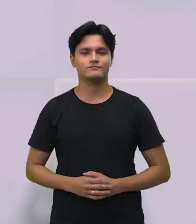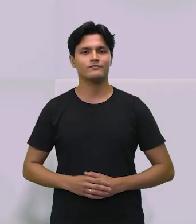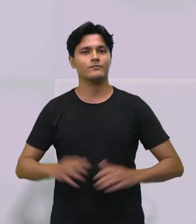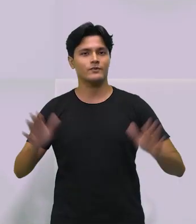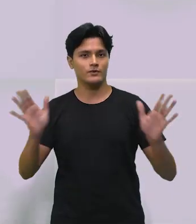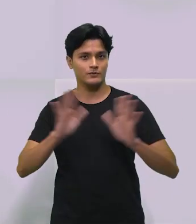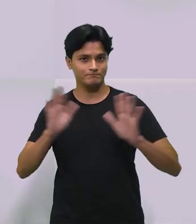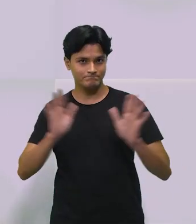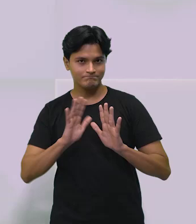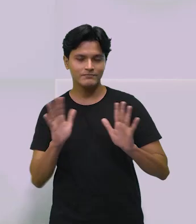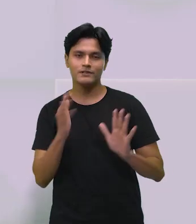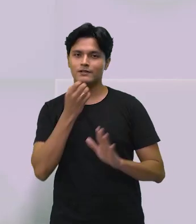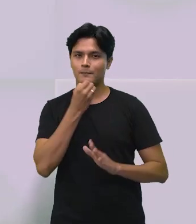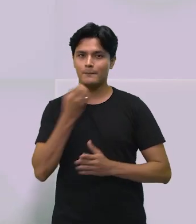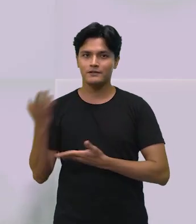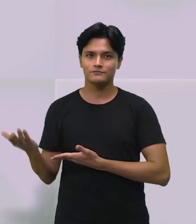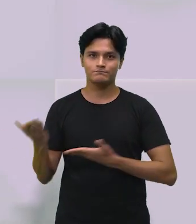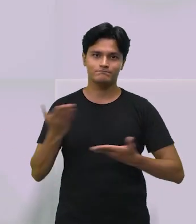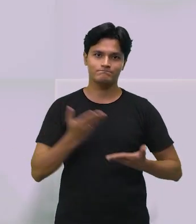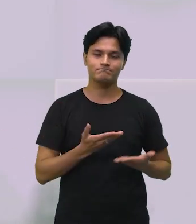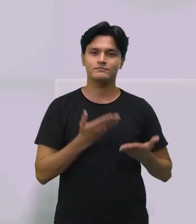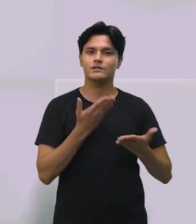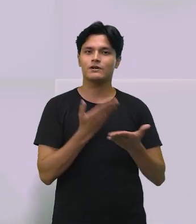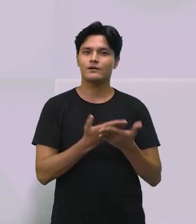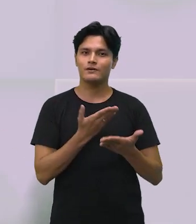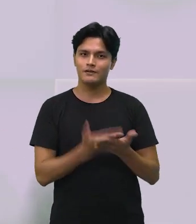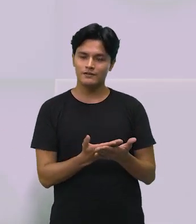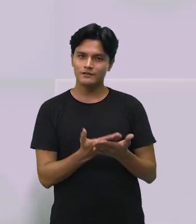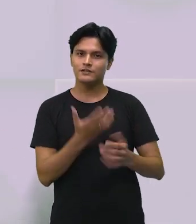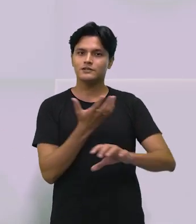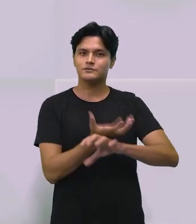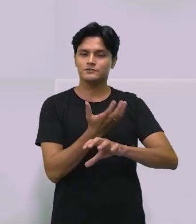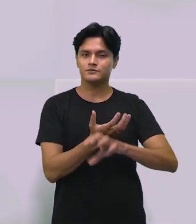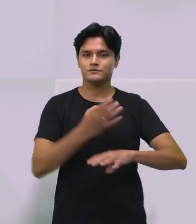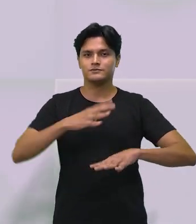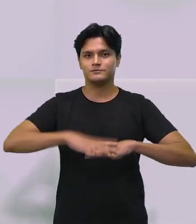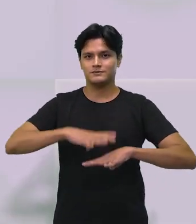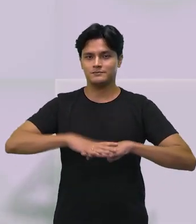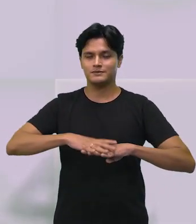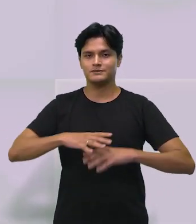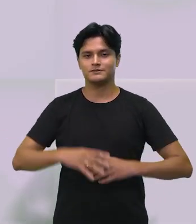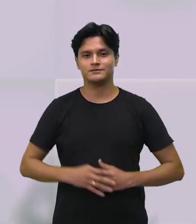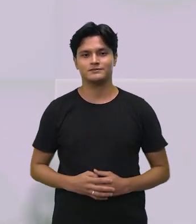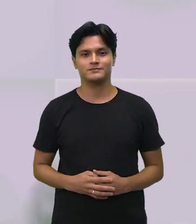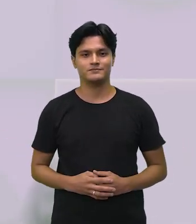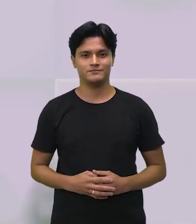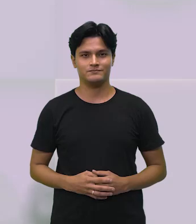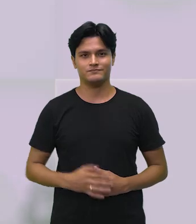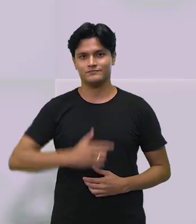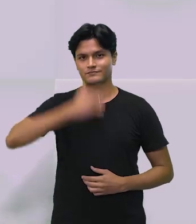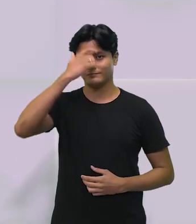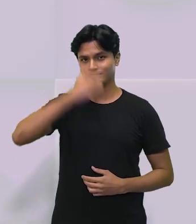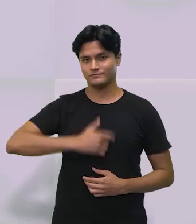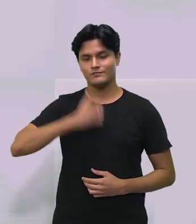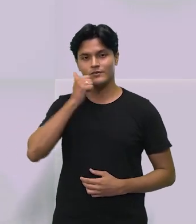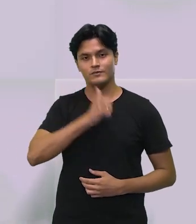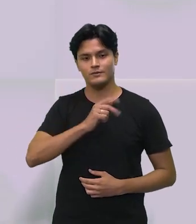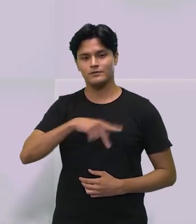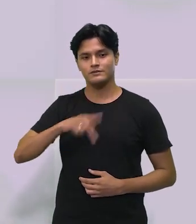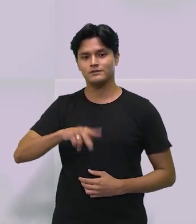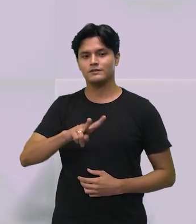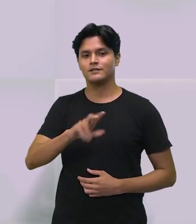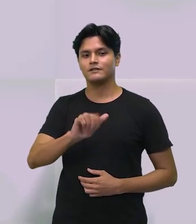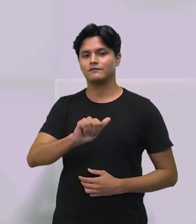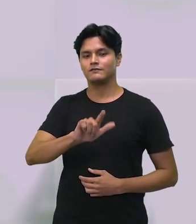Olá, olá! Sejam bem-vindos a mais uma aula do componente de matemática. Eu sou a professora Valcineide